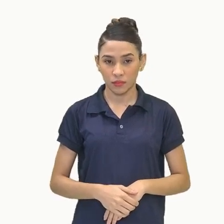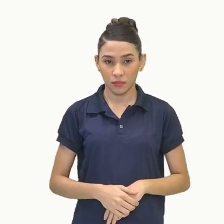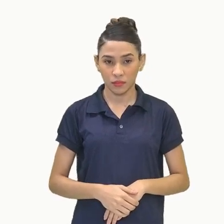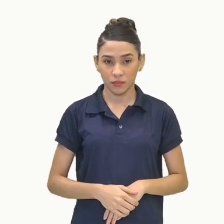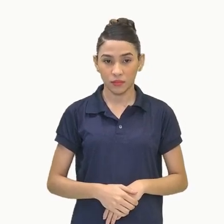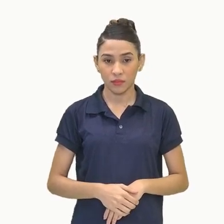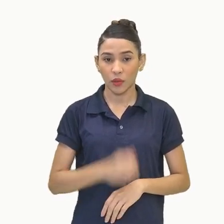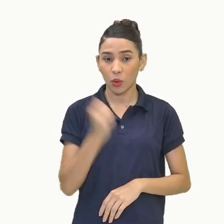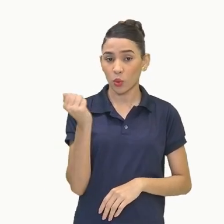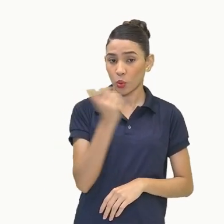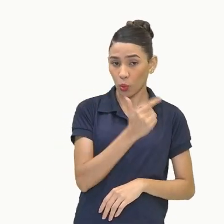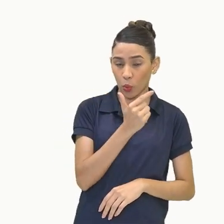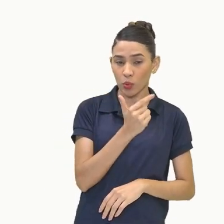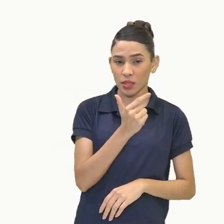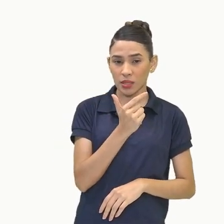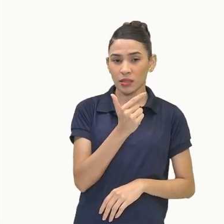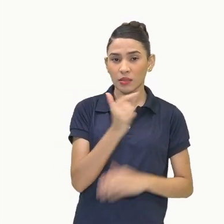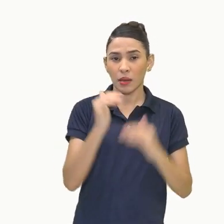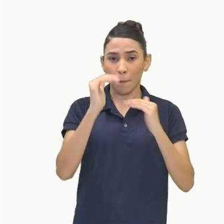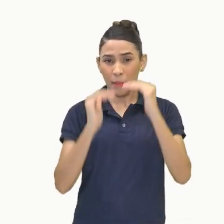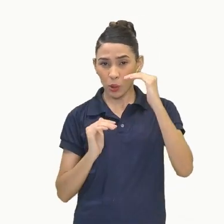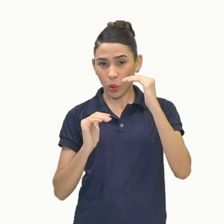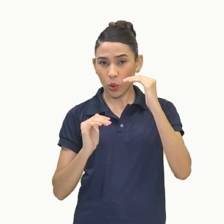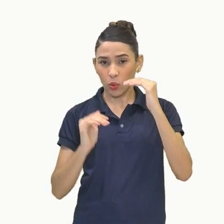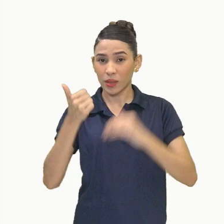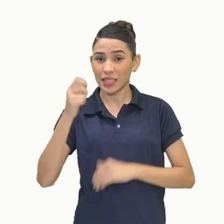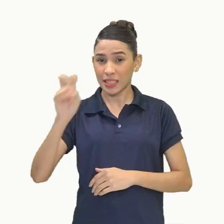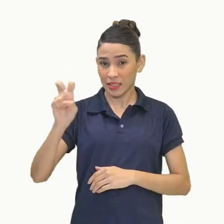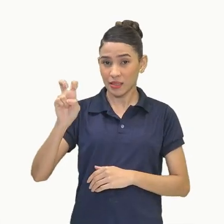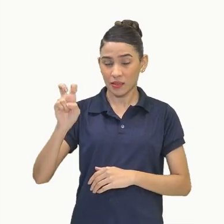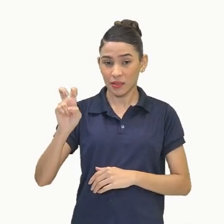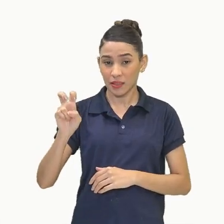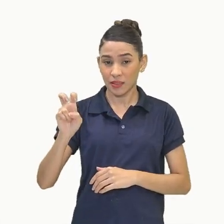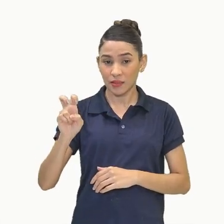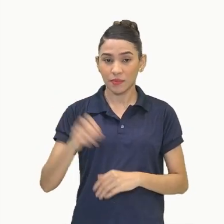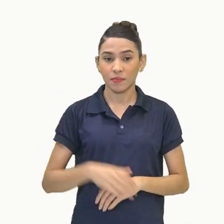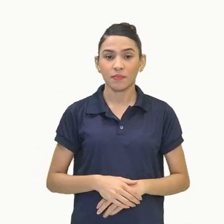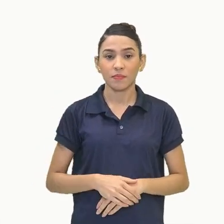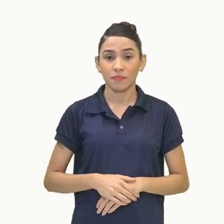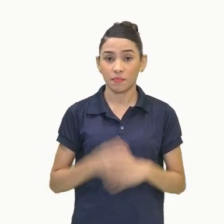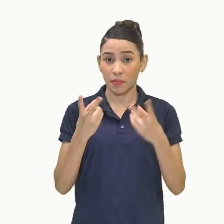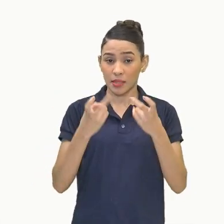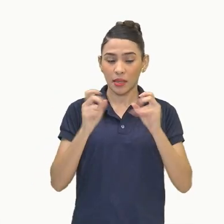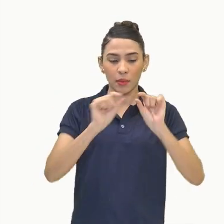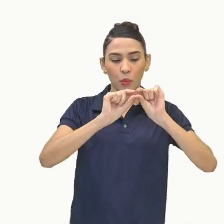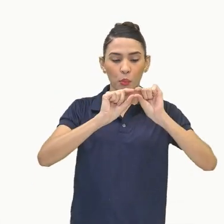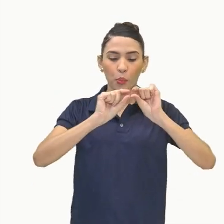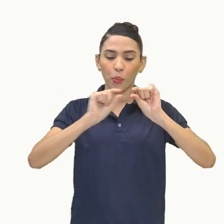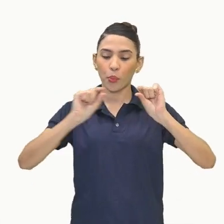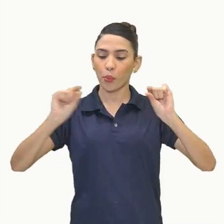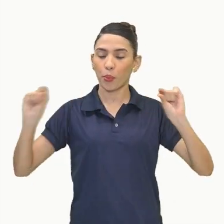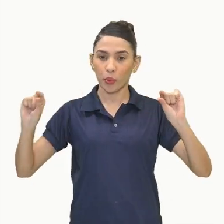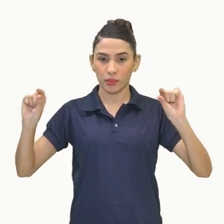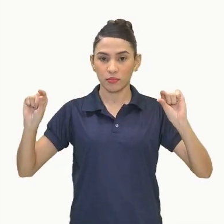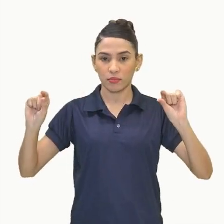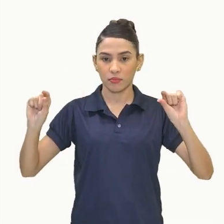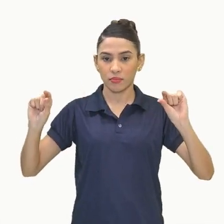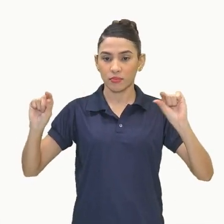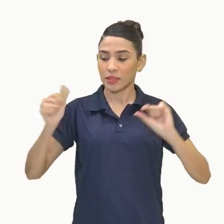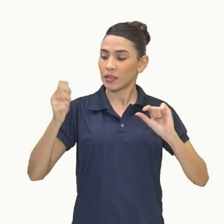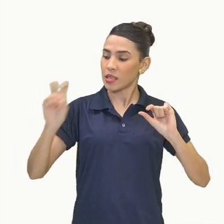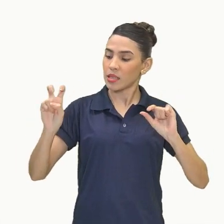12 é menor do que 15. Se eu observar, o 15, ele está...